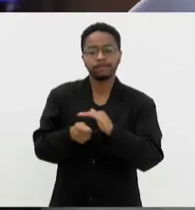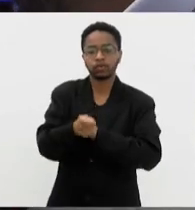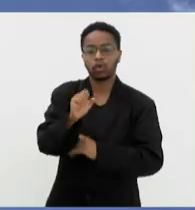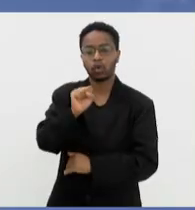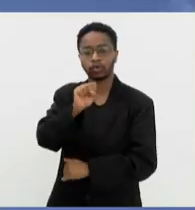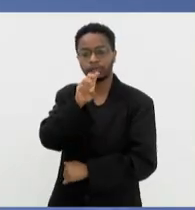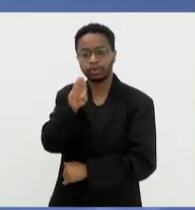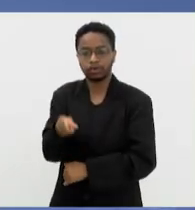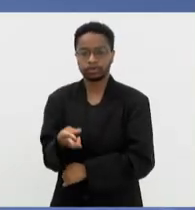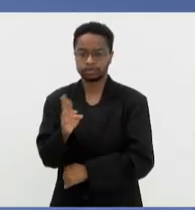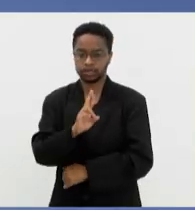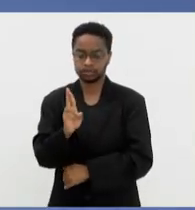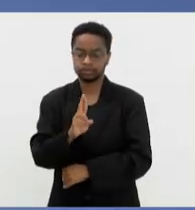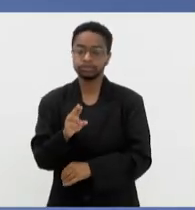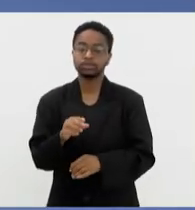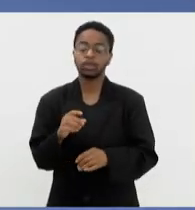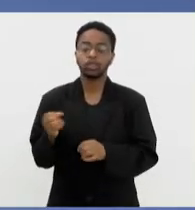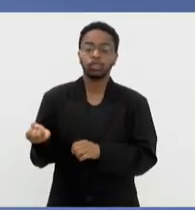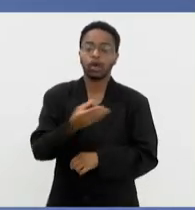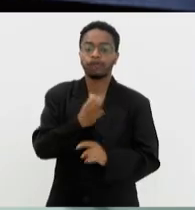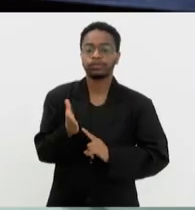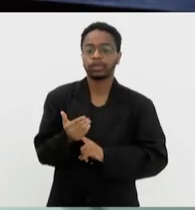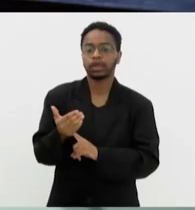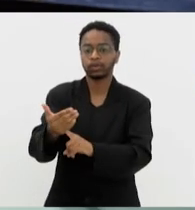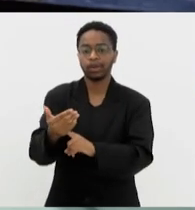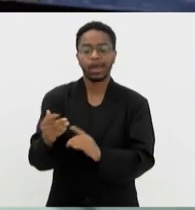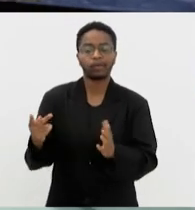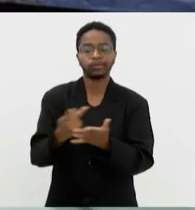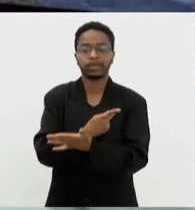R$ 8.600.000. A nova tecnologia será empregada em mega